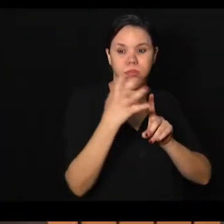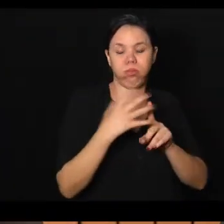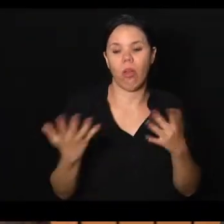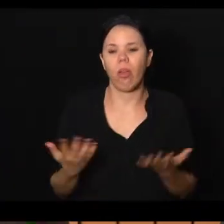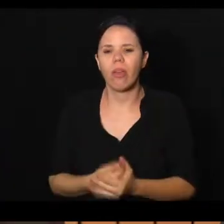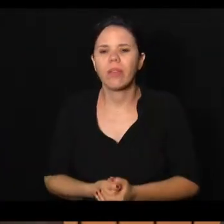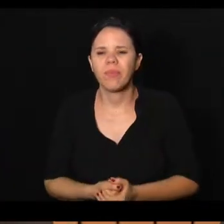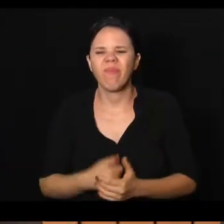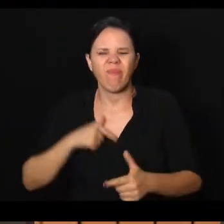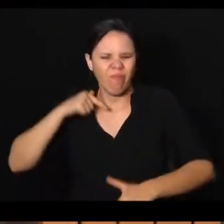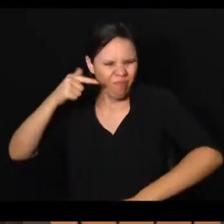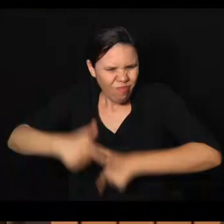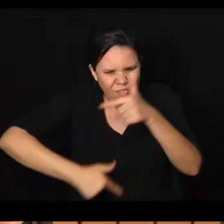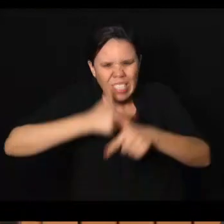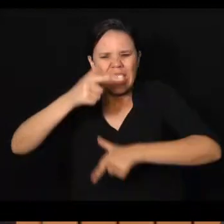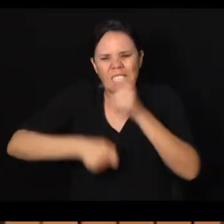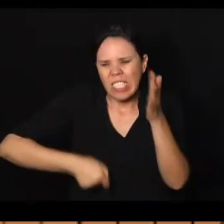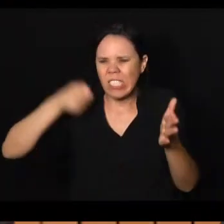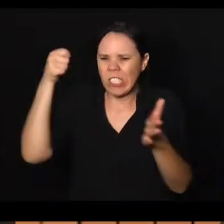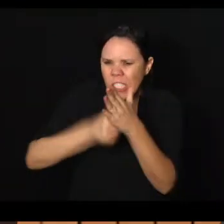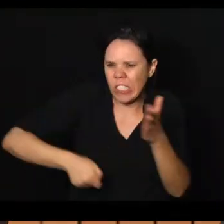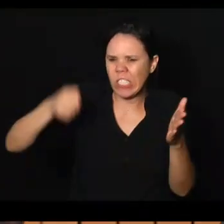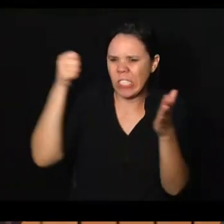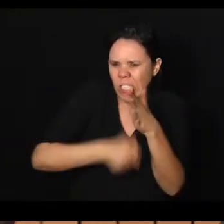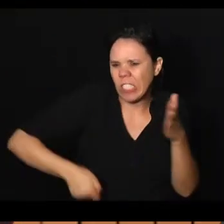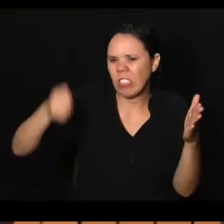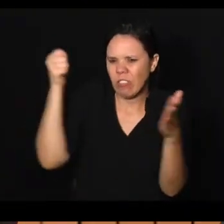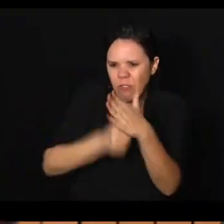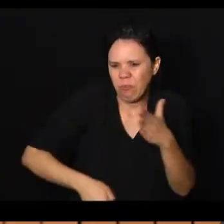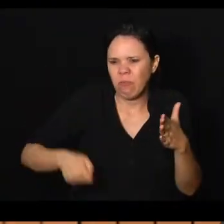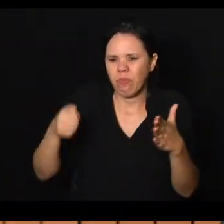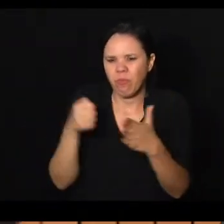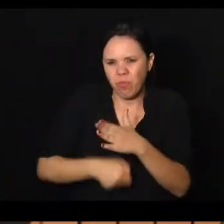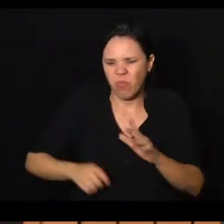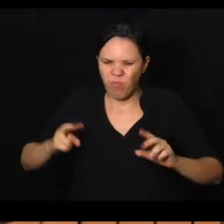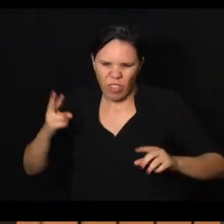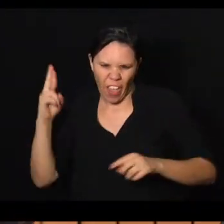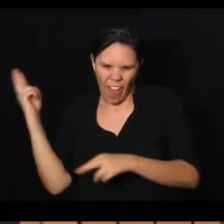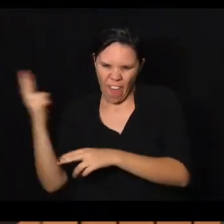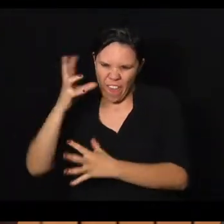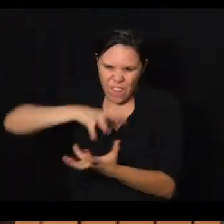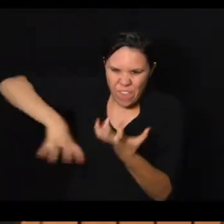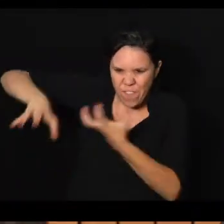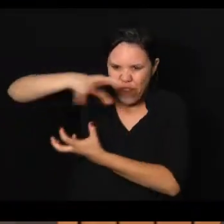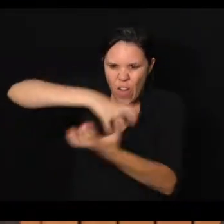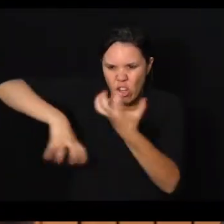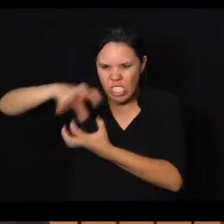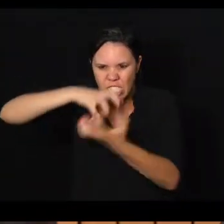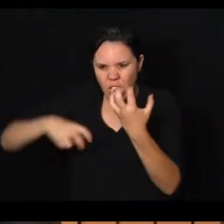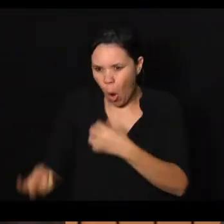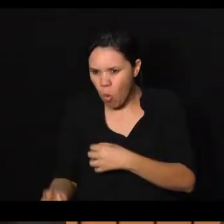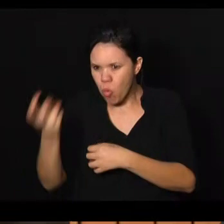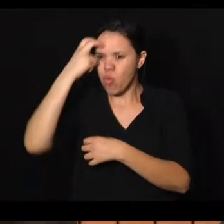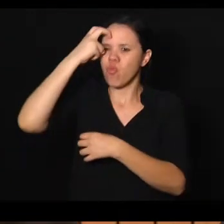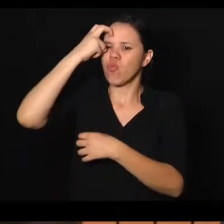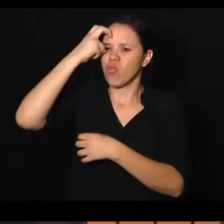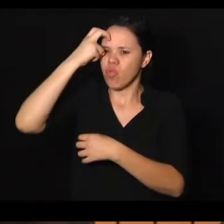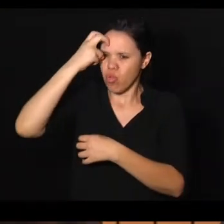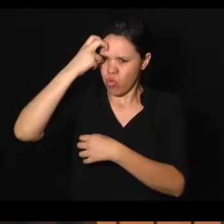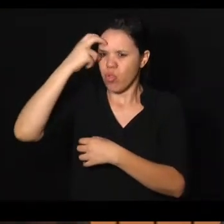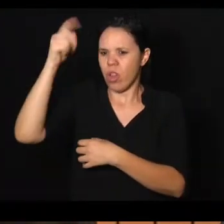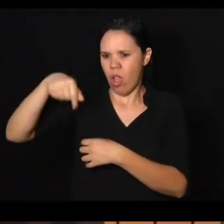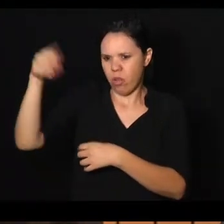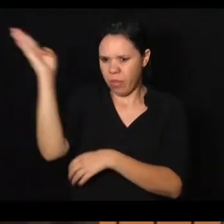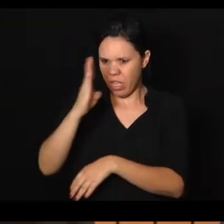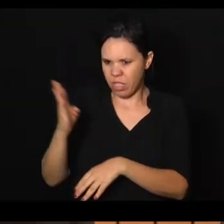agora trabalhar para fazer, quem sabe, uma grande revolução cultural nesta nação, em proteção, em